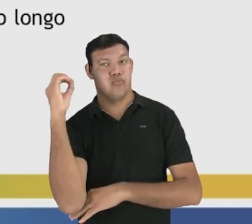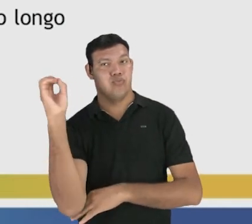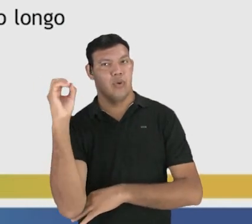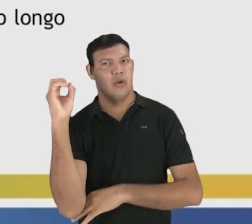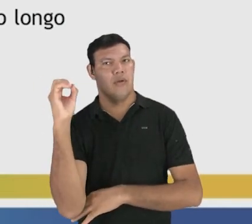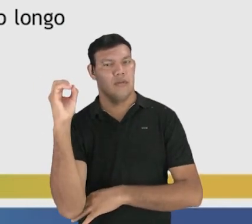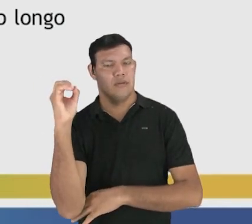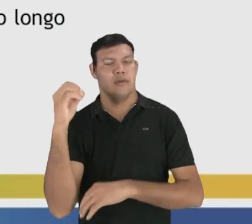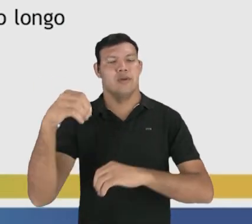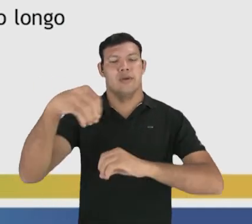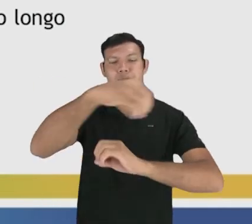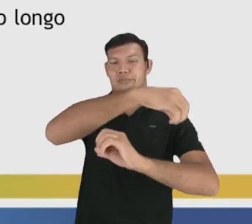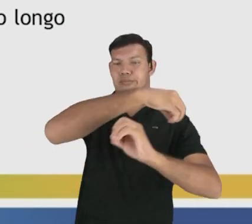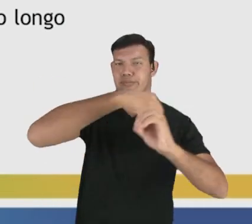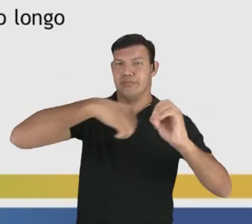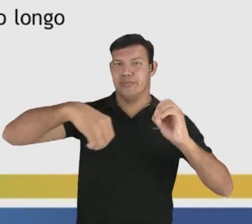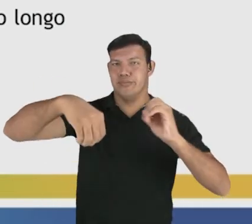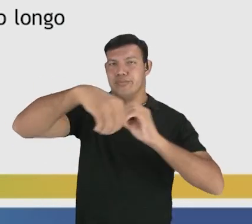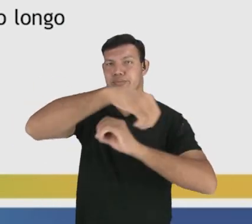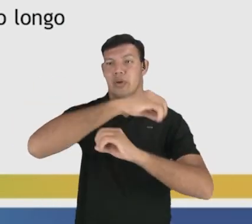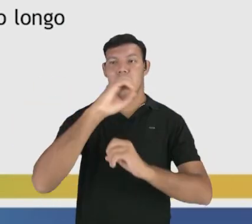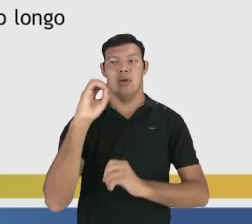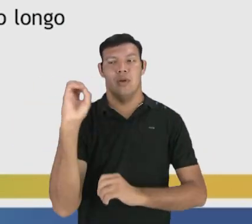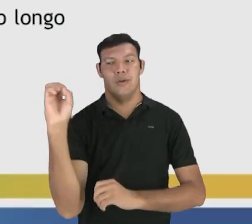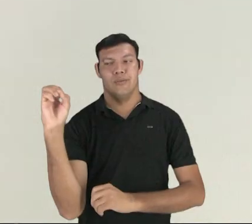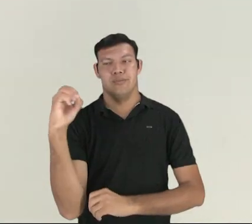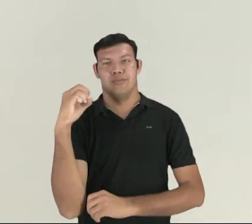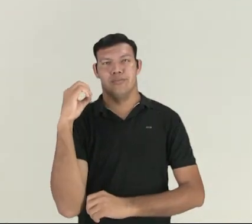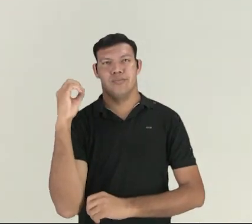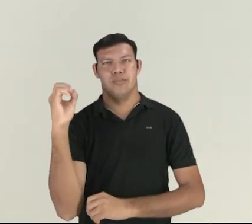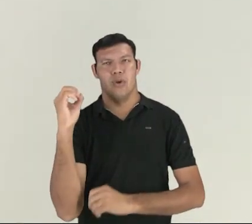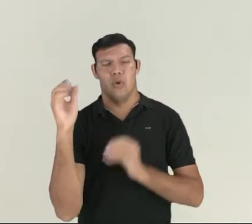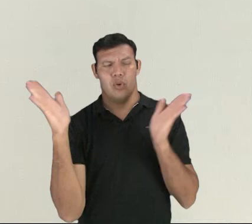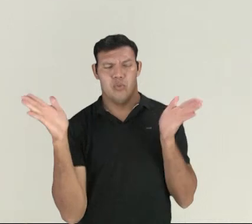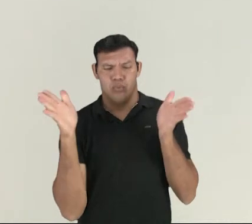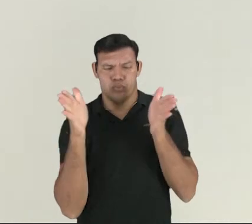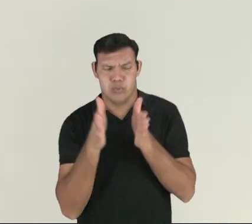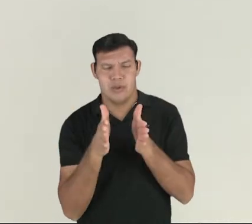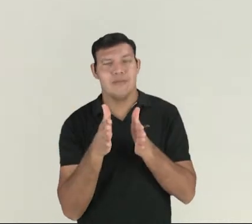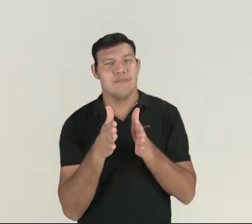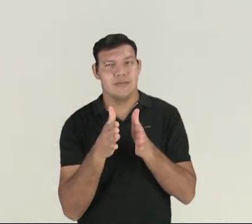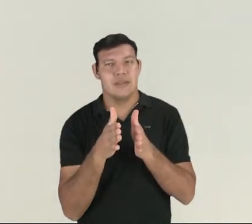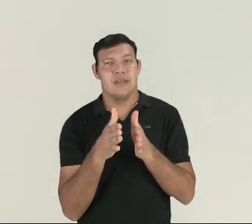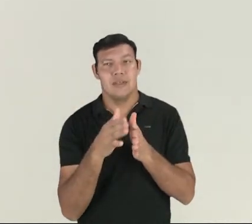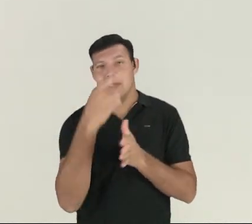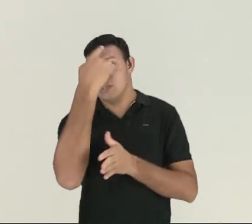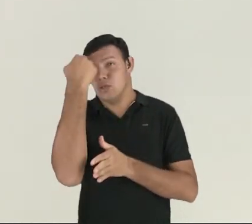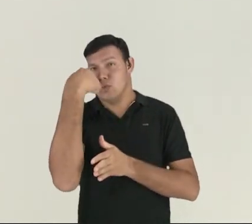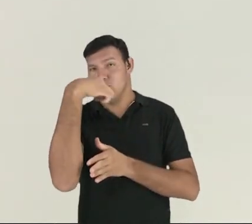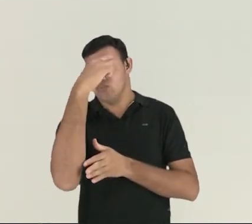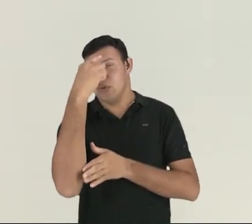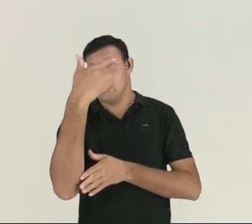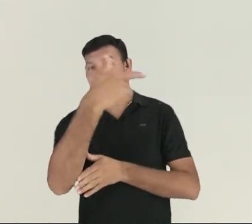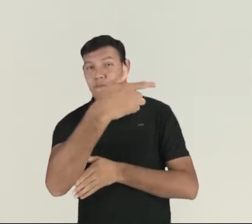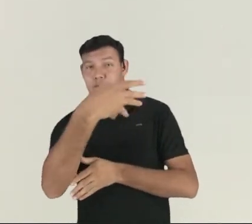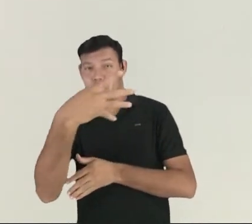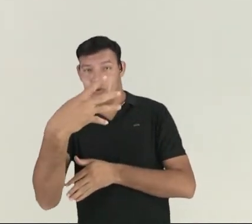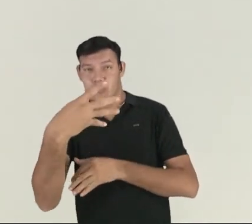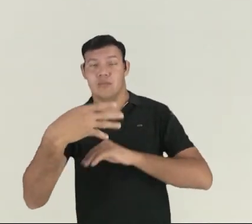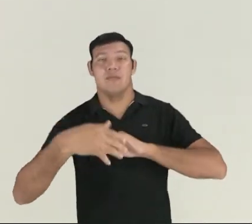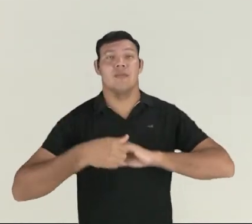de translação. O movimento de rotação ele é mais curto, só dura aproximadamente 24